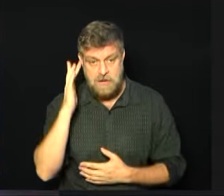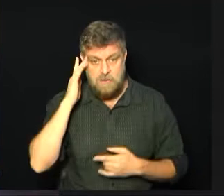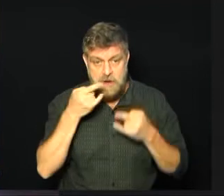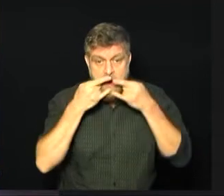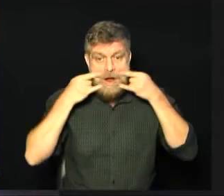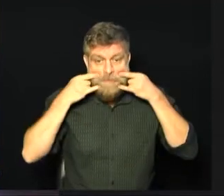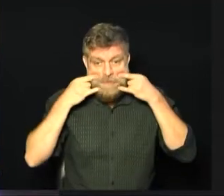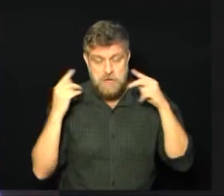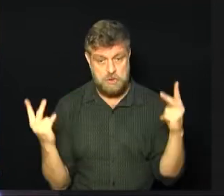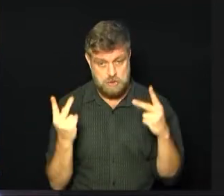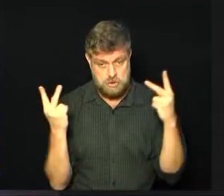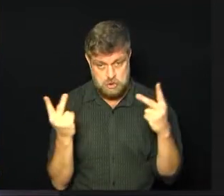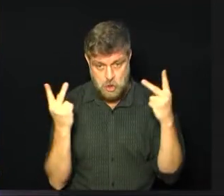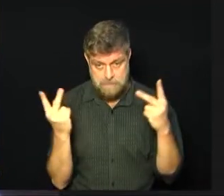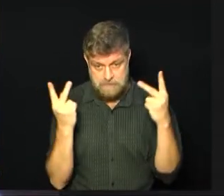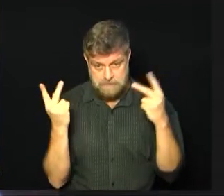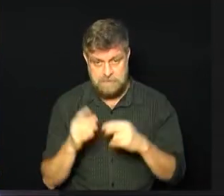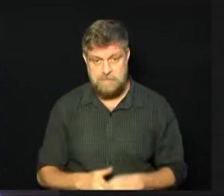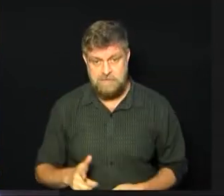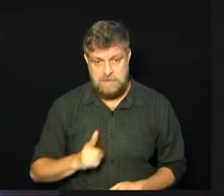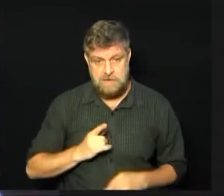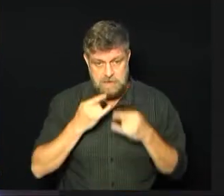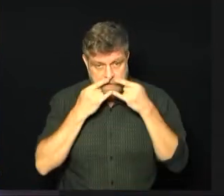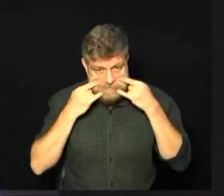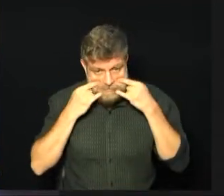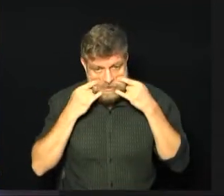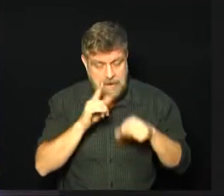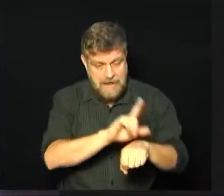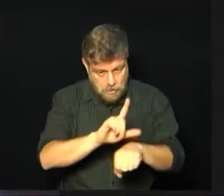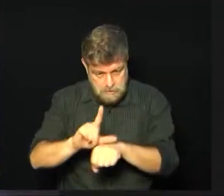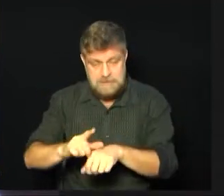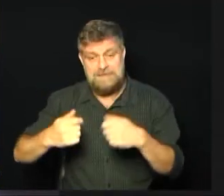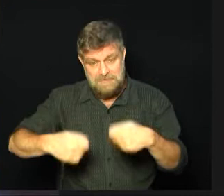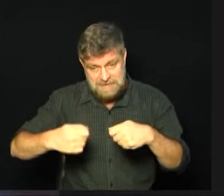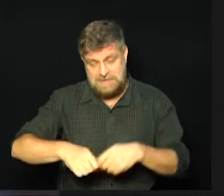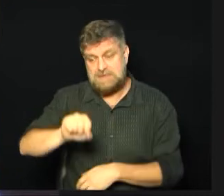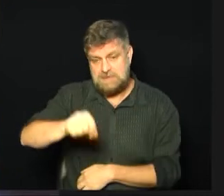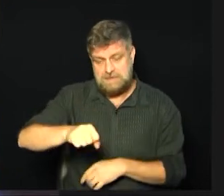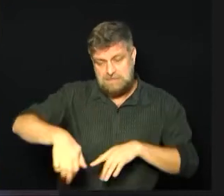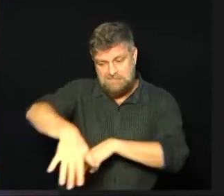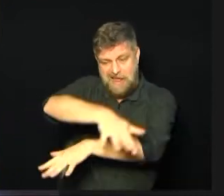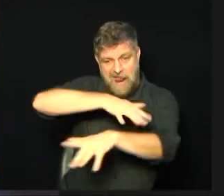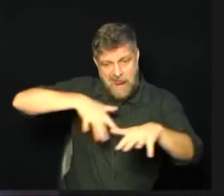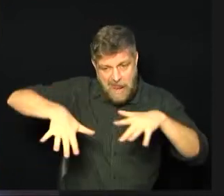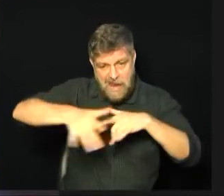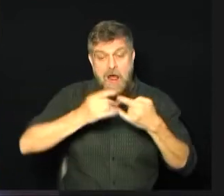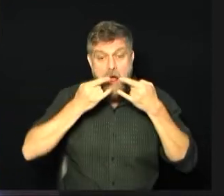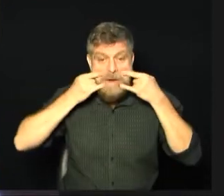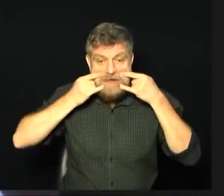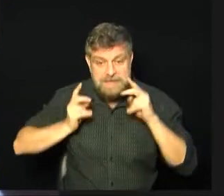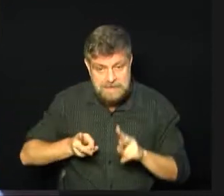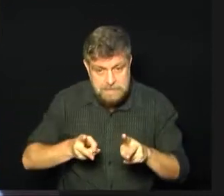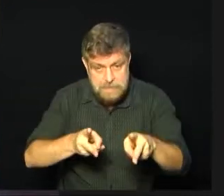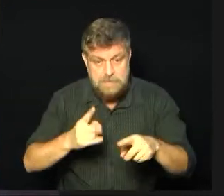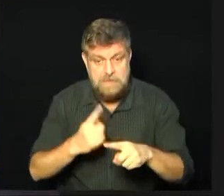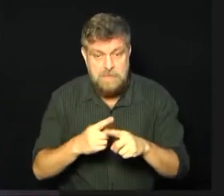shopping centers fechados, lojas, etc., eu acho que é importante se manter o uso, porque